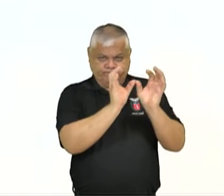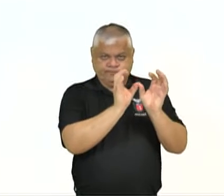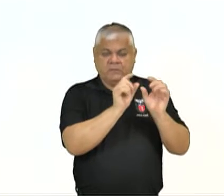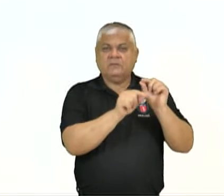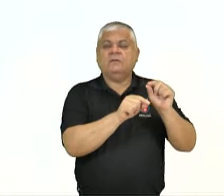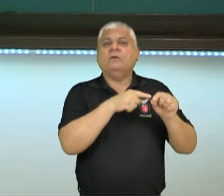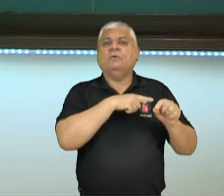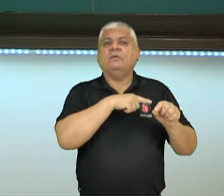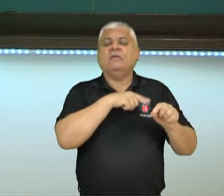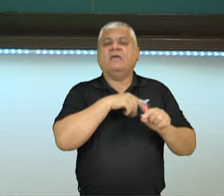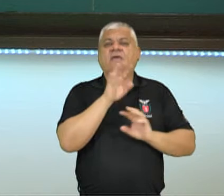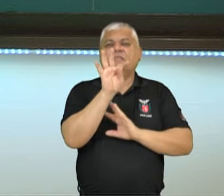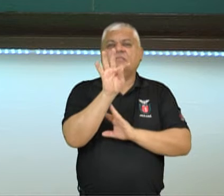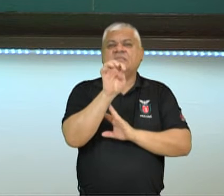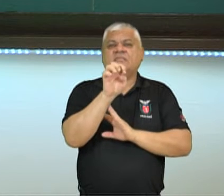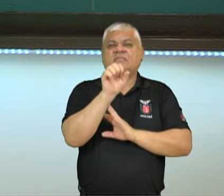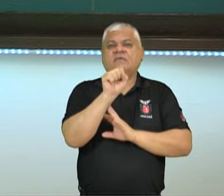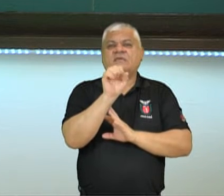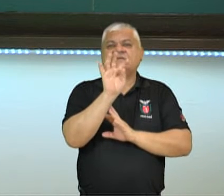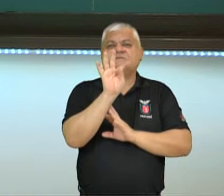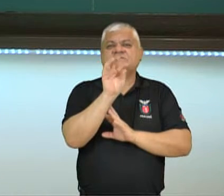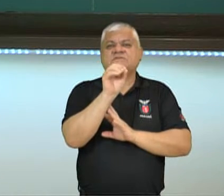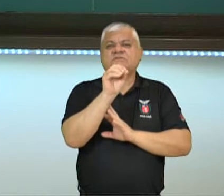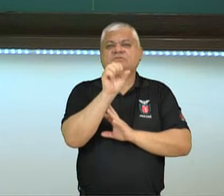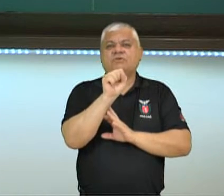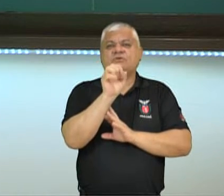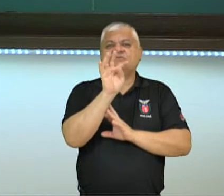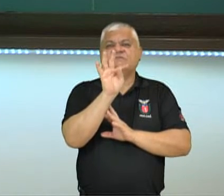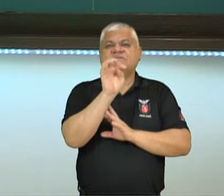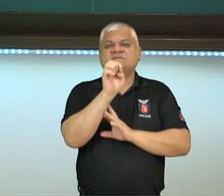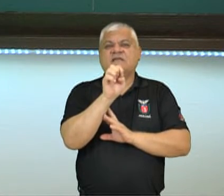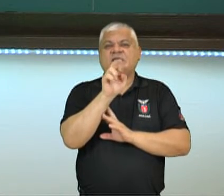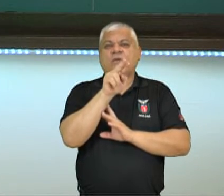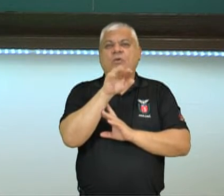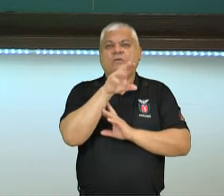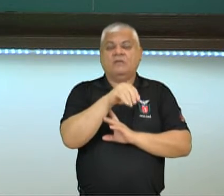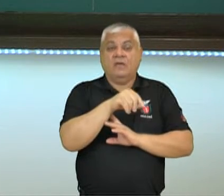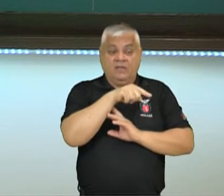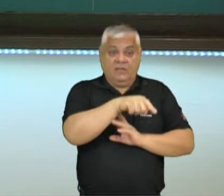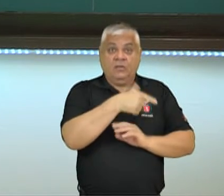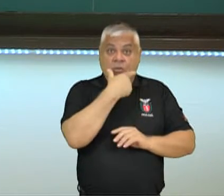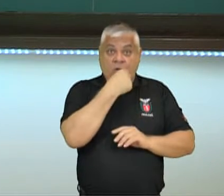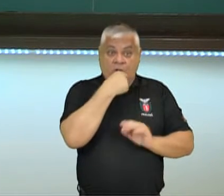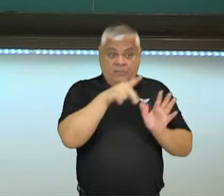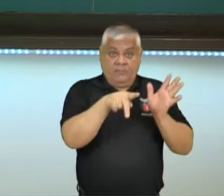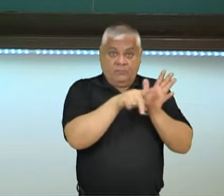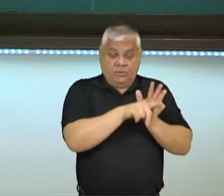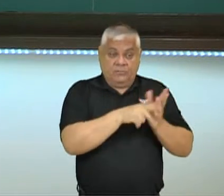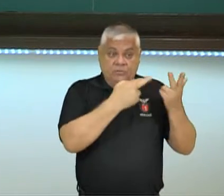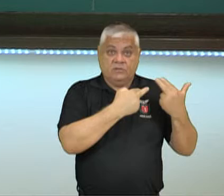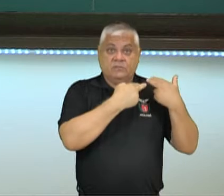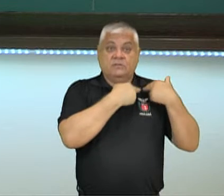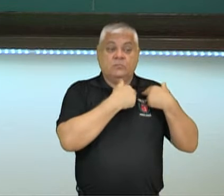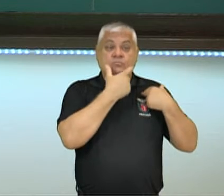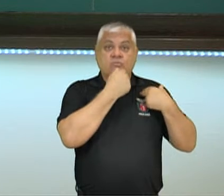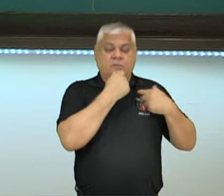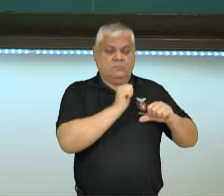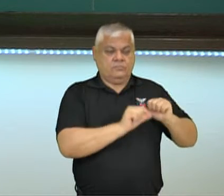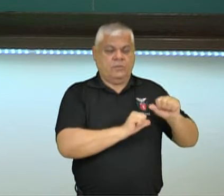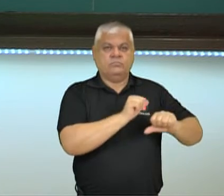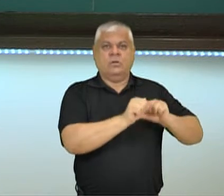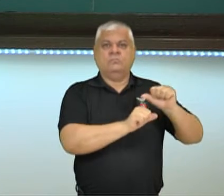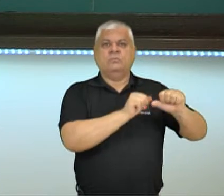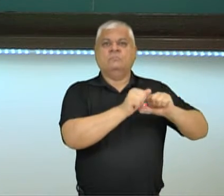meninos é a testosterona. É este hormônio que vai ser responsável pelo menino